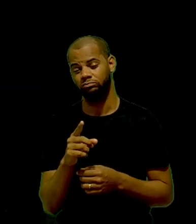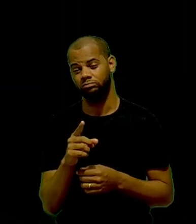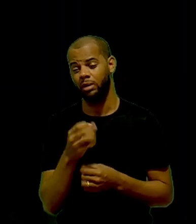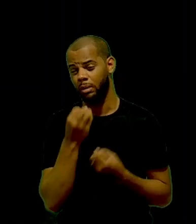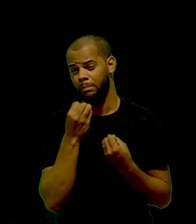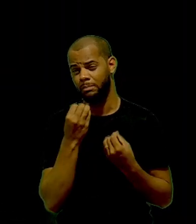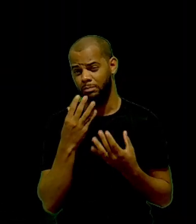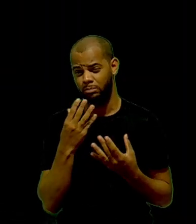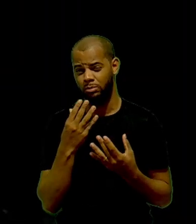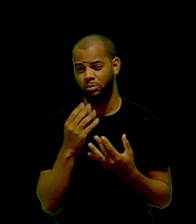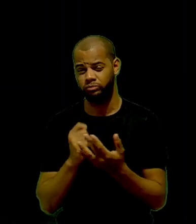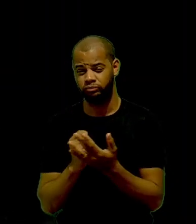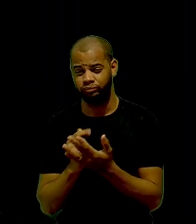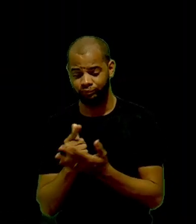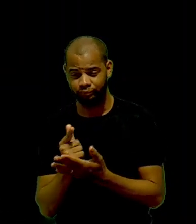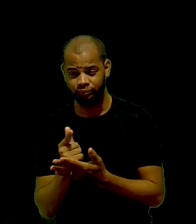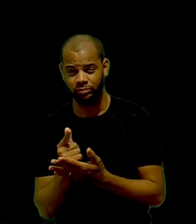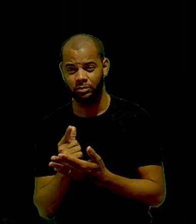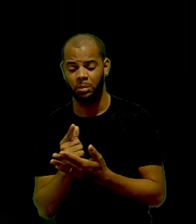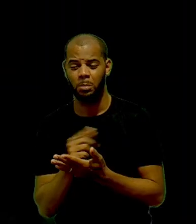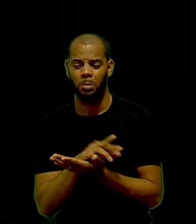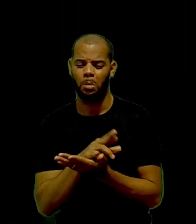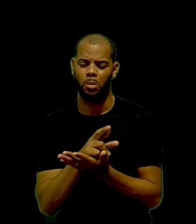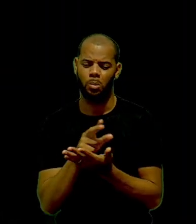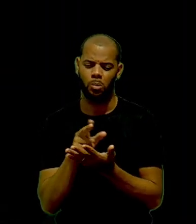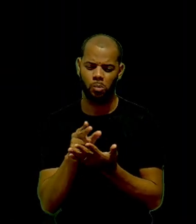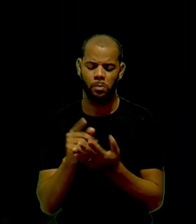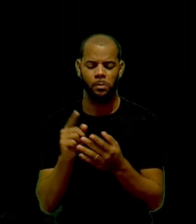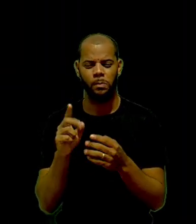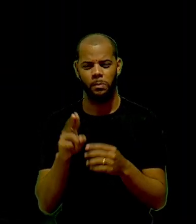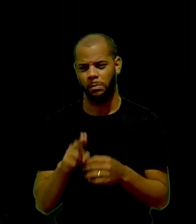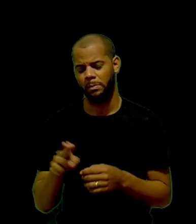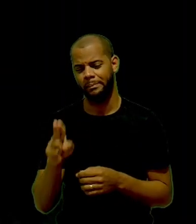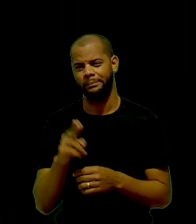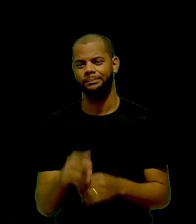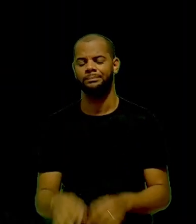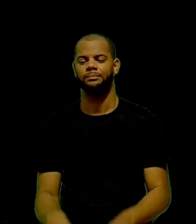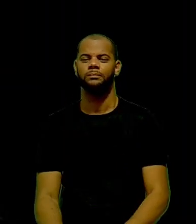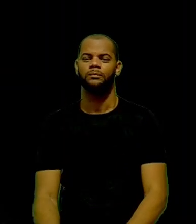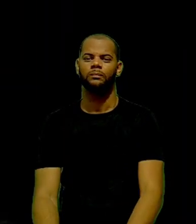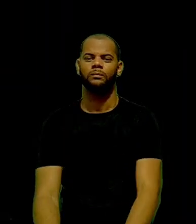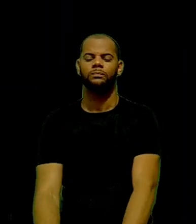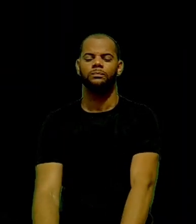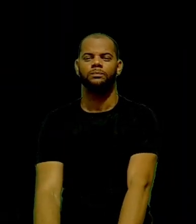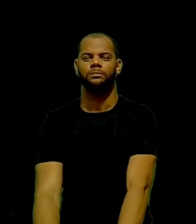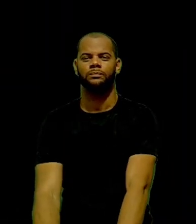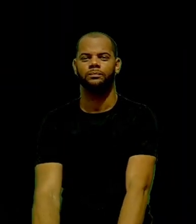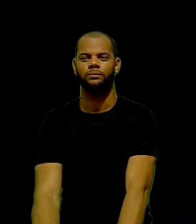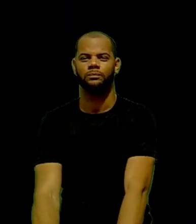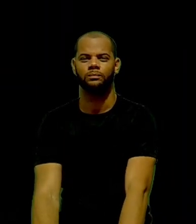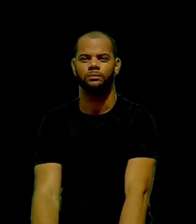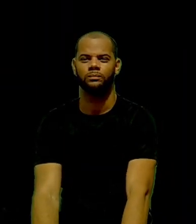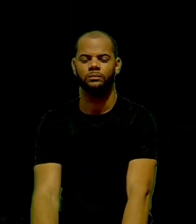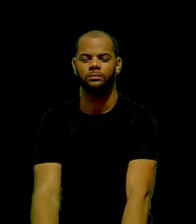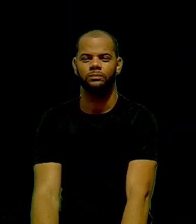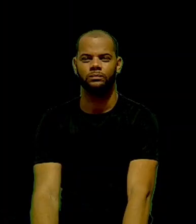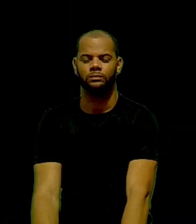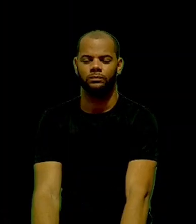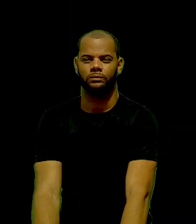é um investimento em múltiplas funções nesse equipamento. Mas esse equipamento é um equipamento